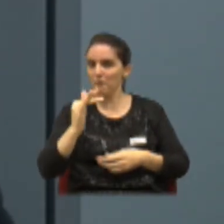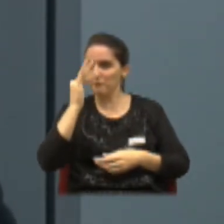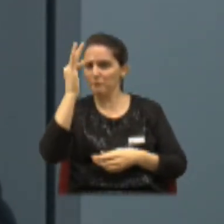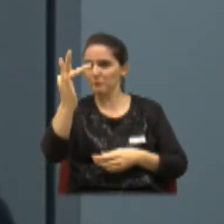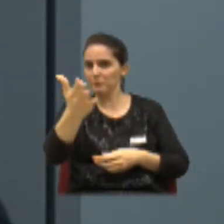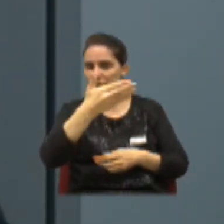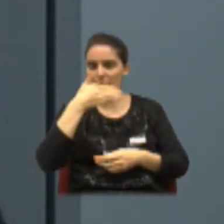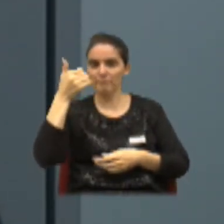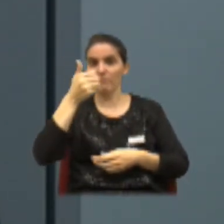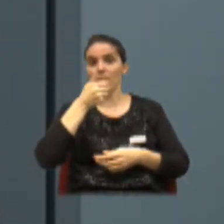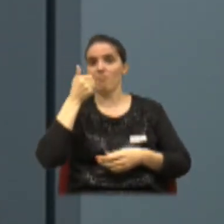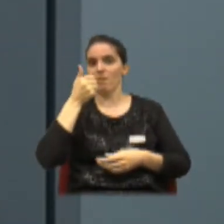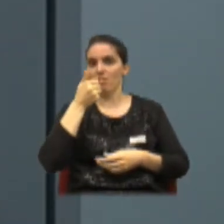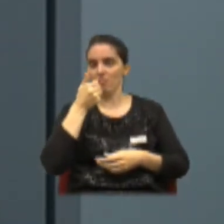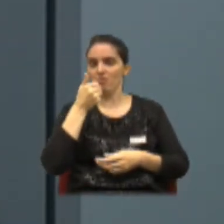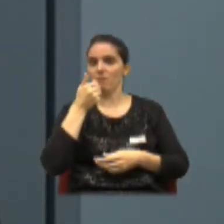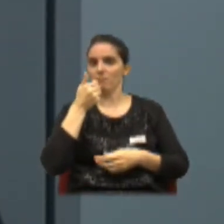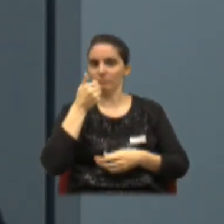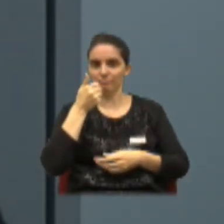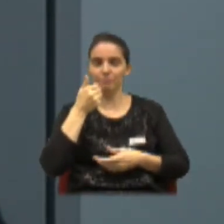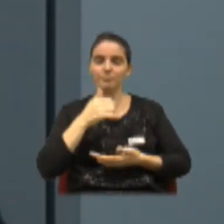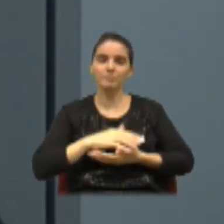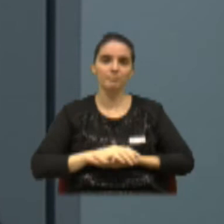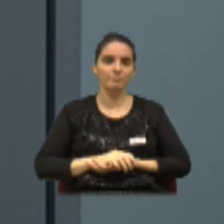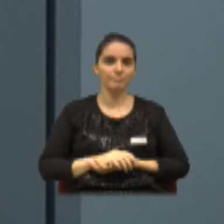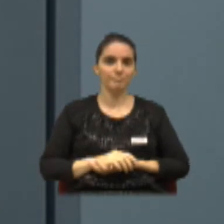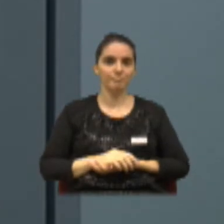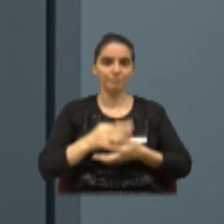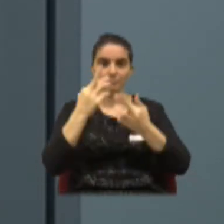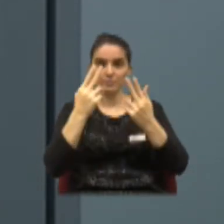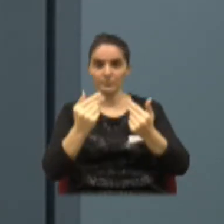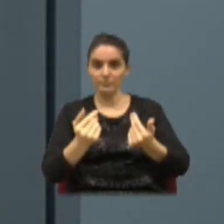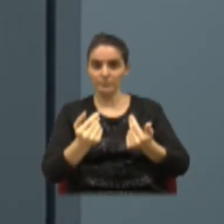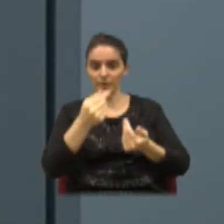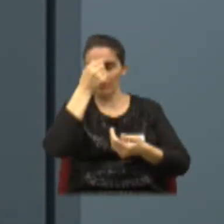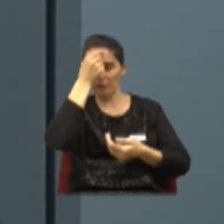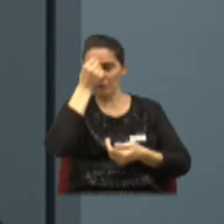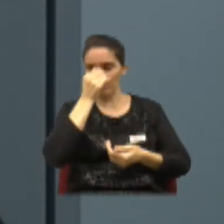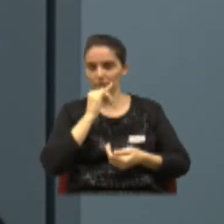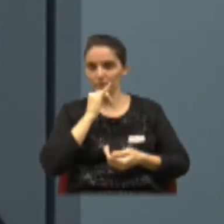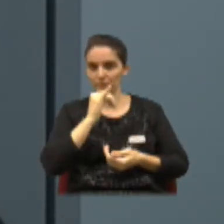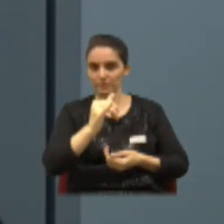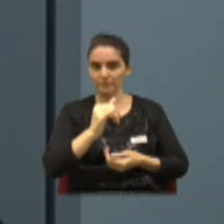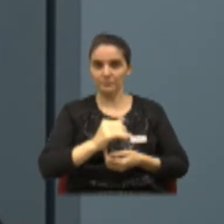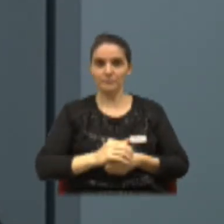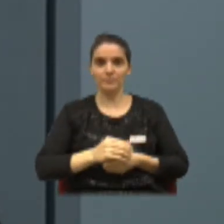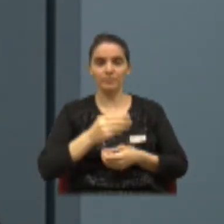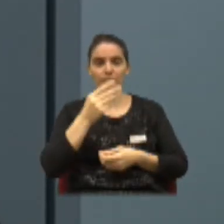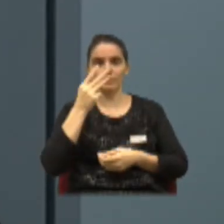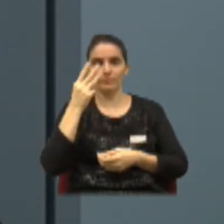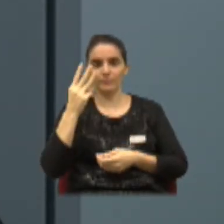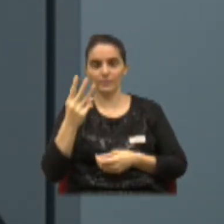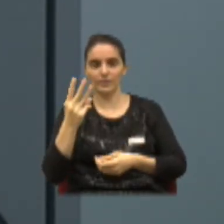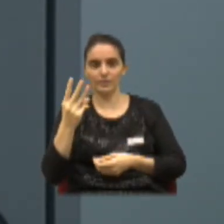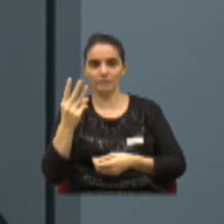tão importante, tão grande quanto o senhor colocou lá, como o senhor está colocando. O senhor disse que a cada 3...